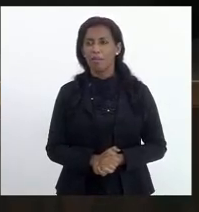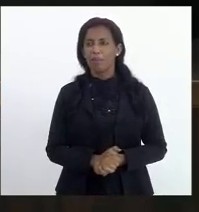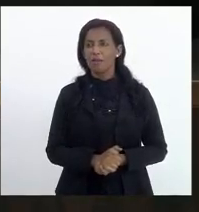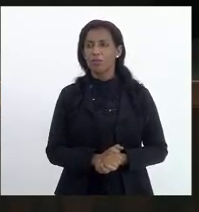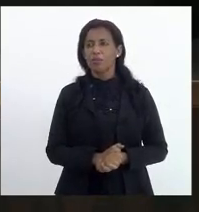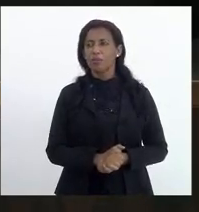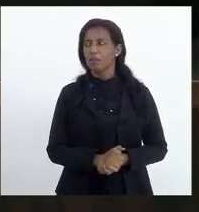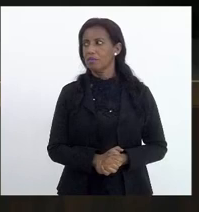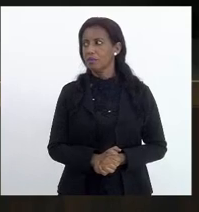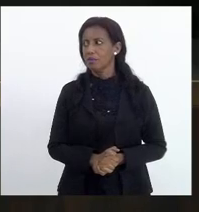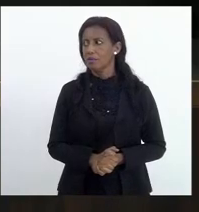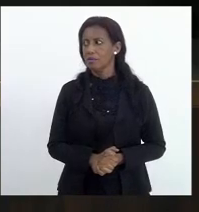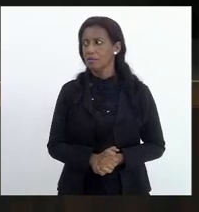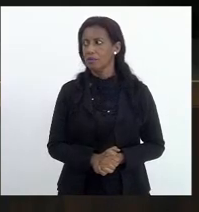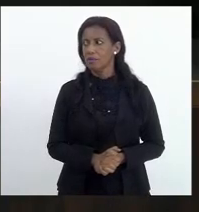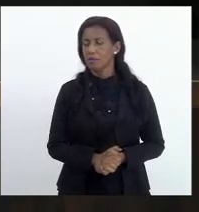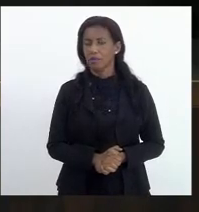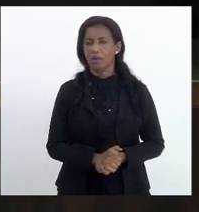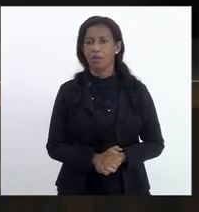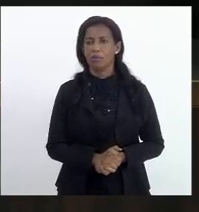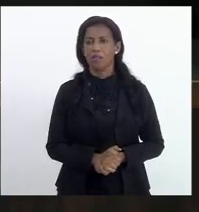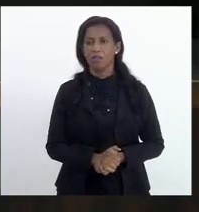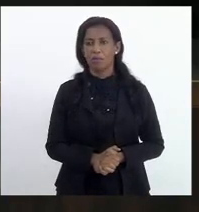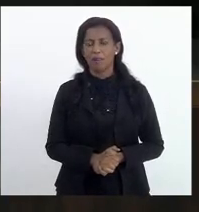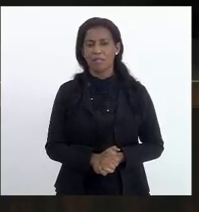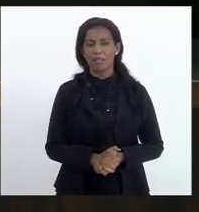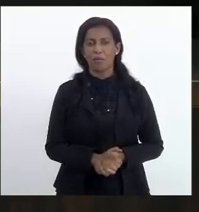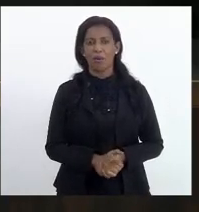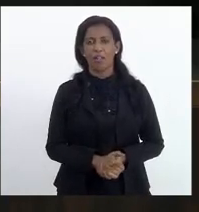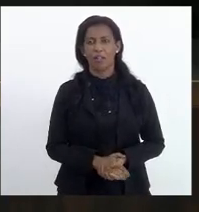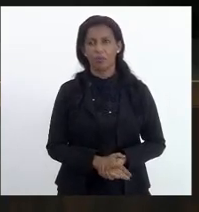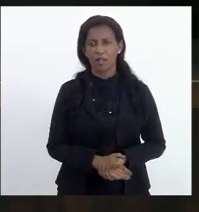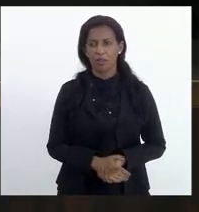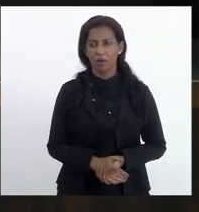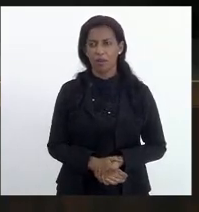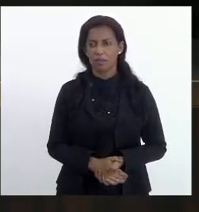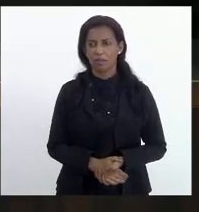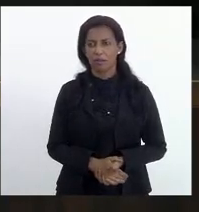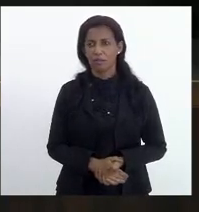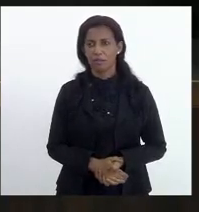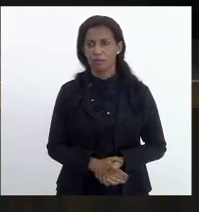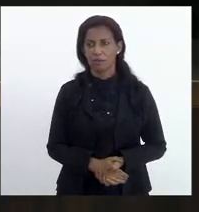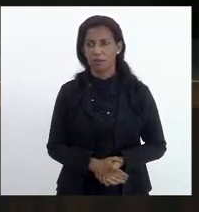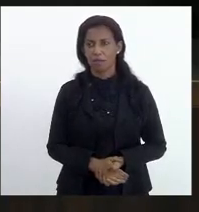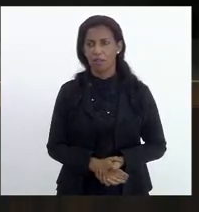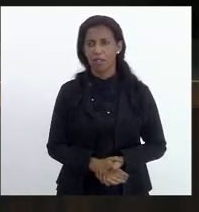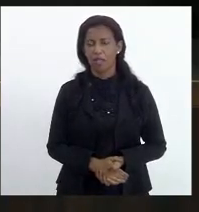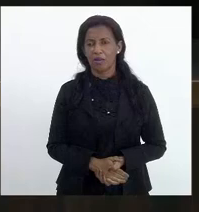O projeto recebeu uma emenda, deixa eu ver se a gente consegue aqui dar um encaminhamento.